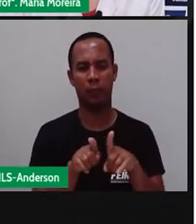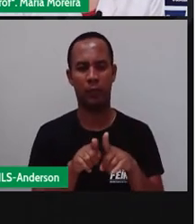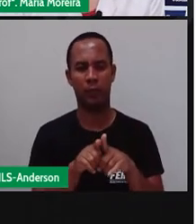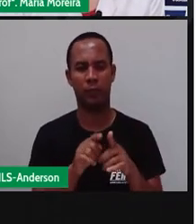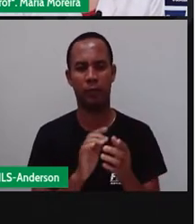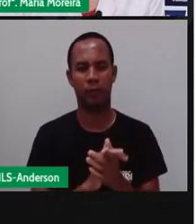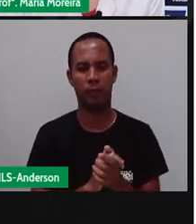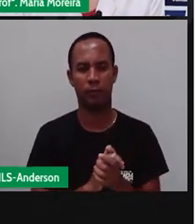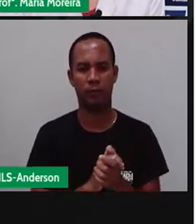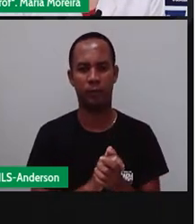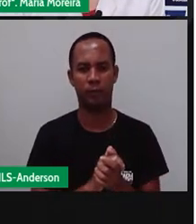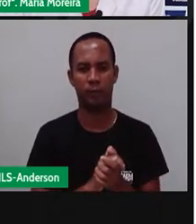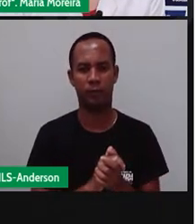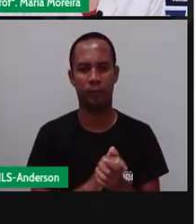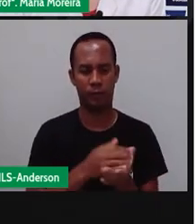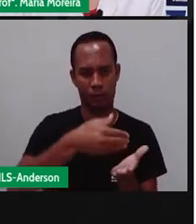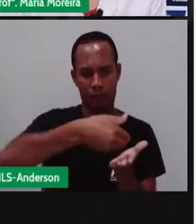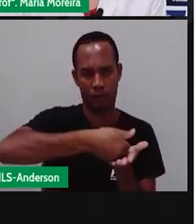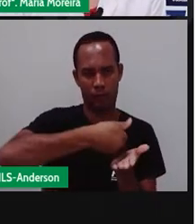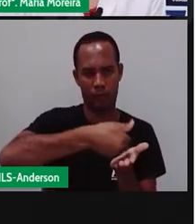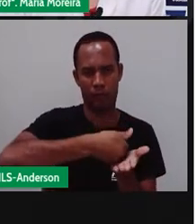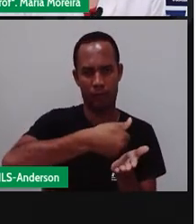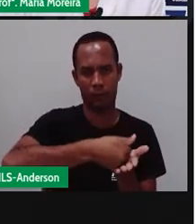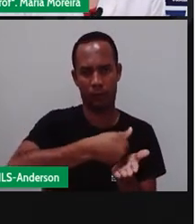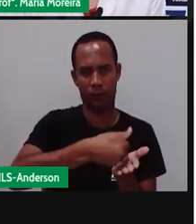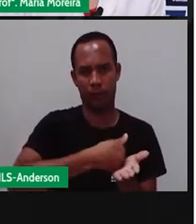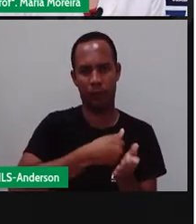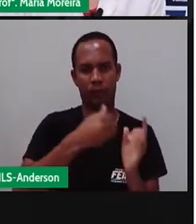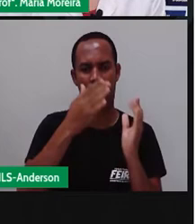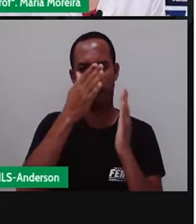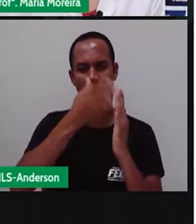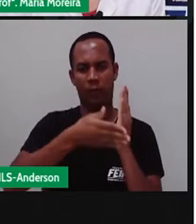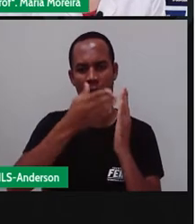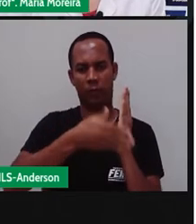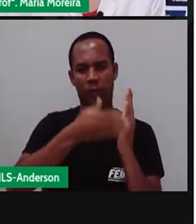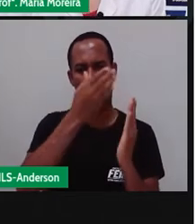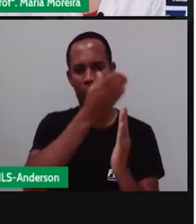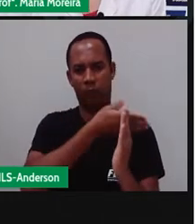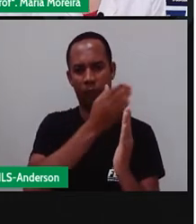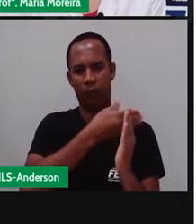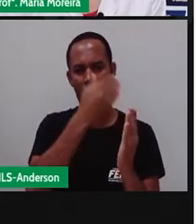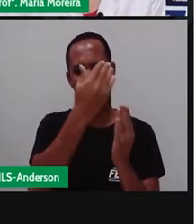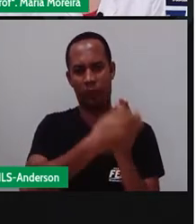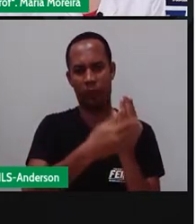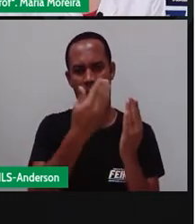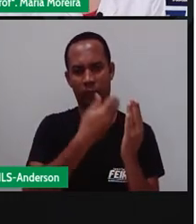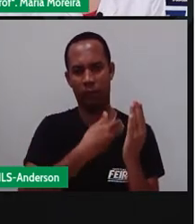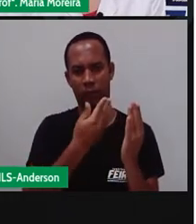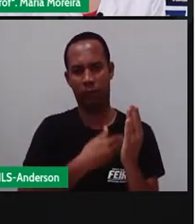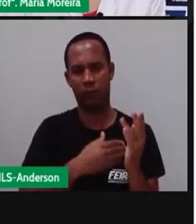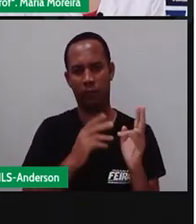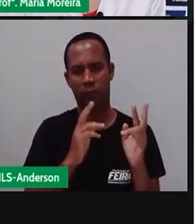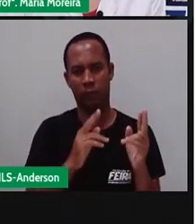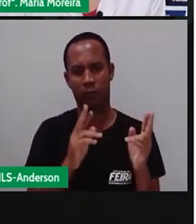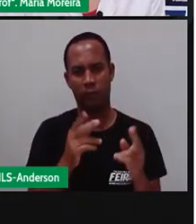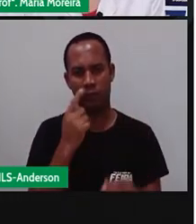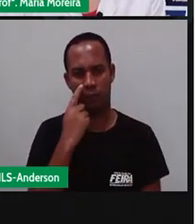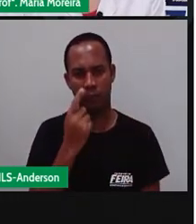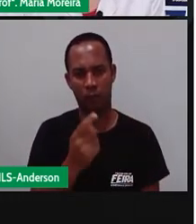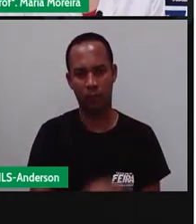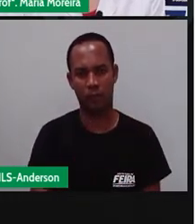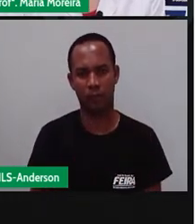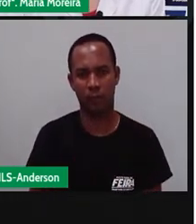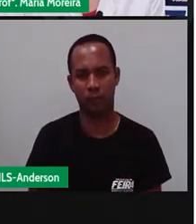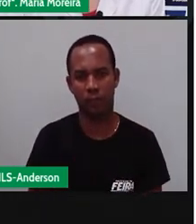Abacate, abacaxi. Pró, peraí, abacate, abacaxi, tem quase todas as letras iguais.